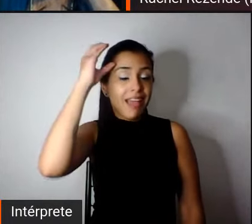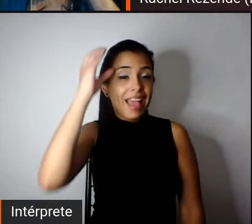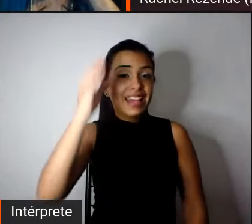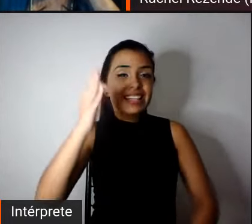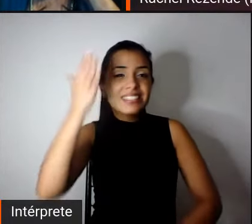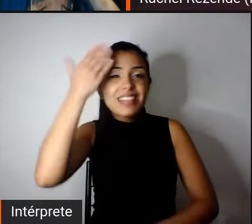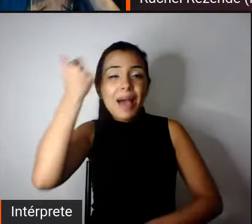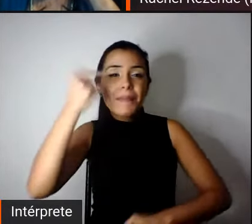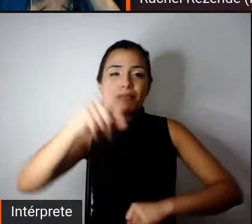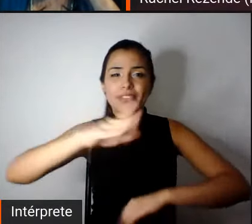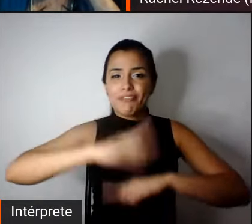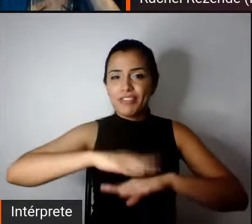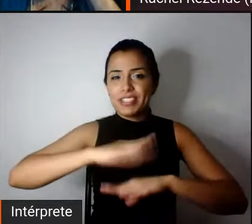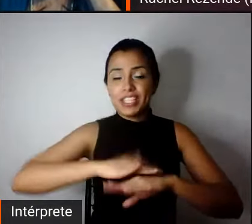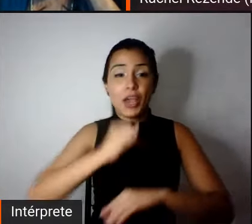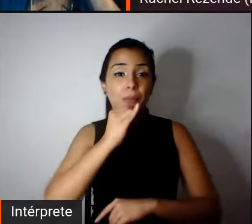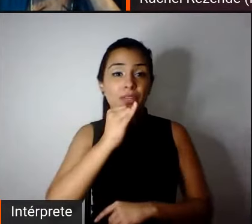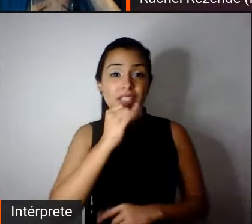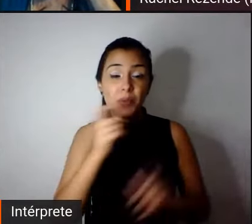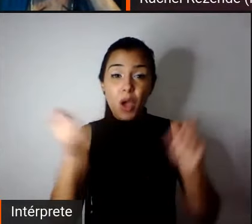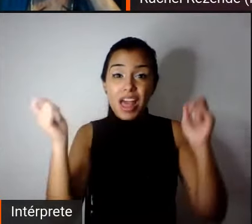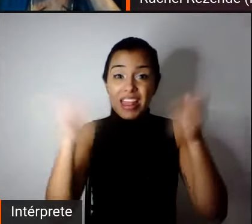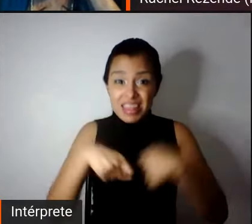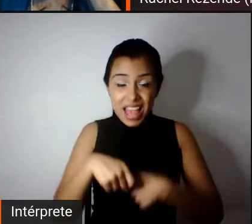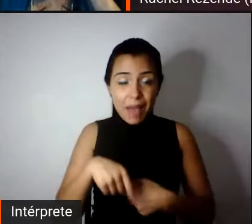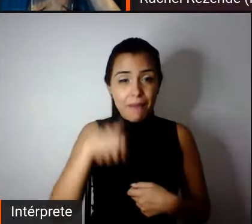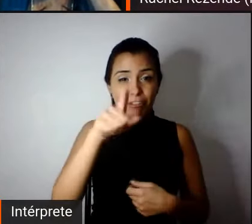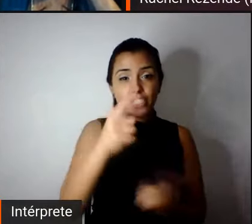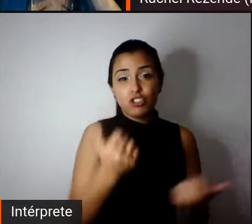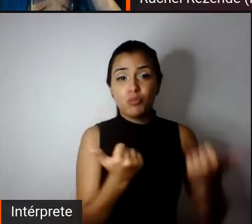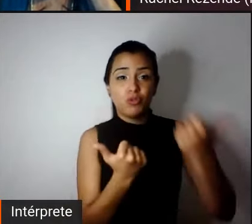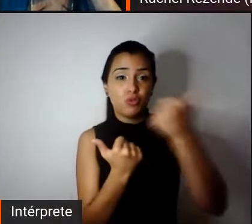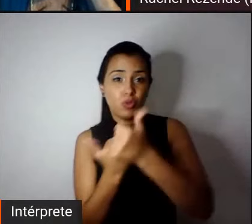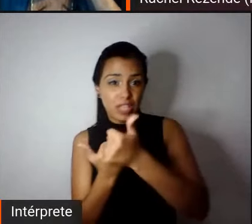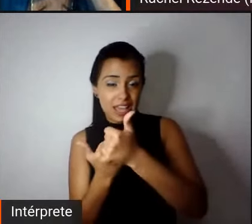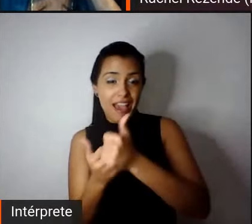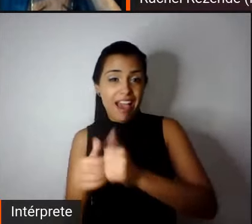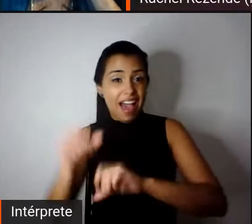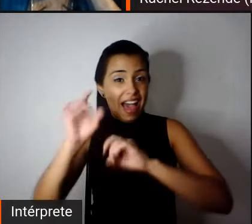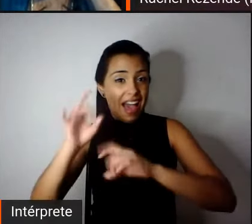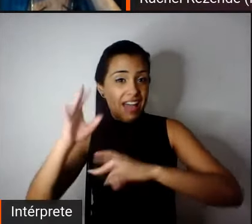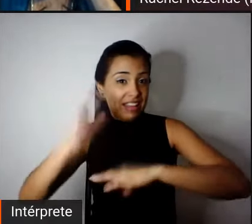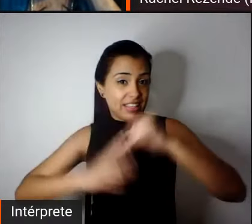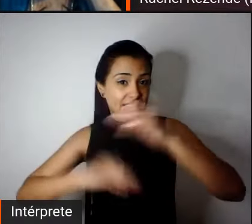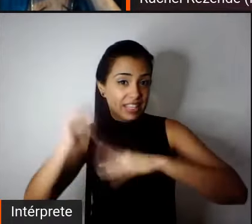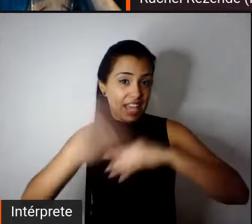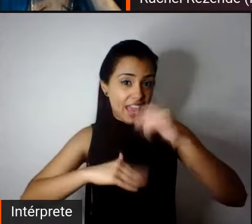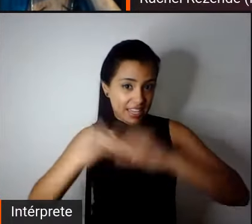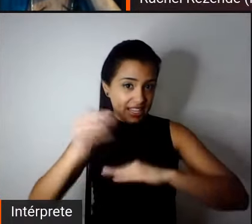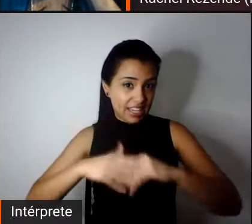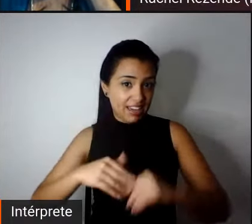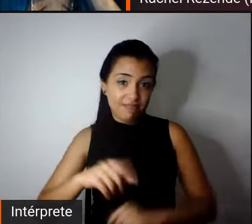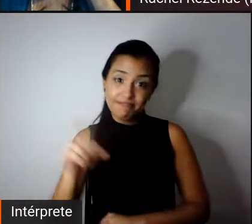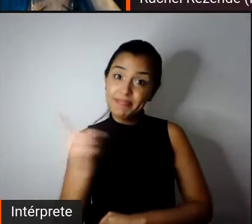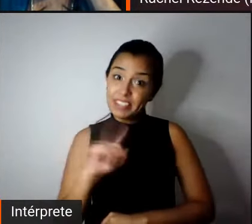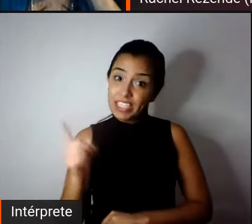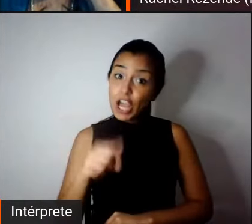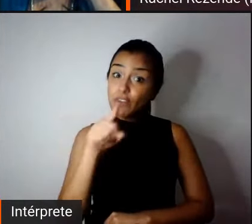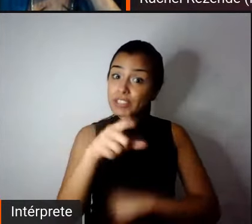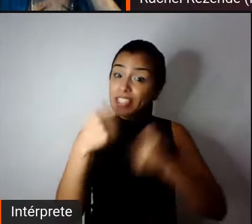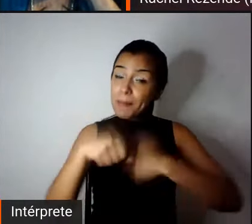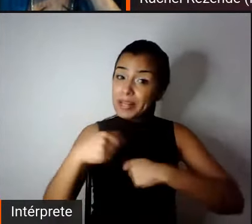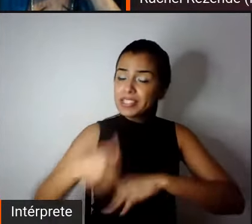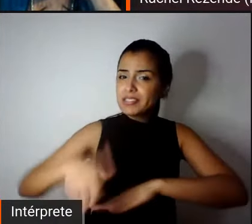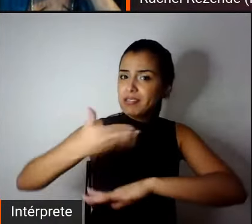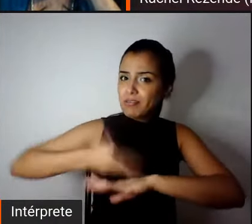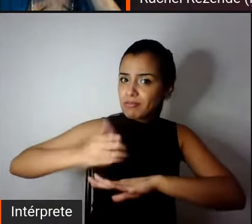você substituir o domínio de certas técnicas a não ser pelo fazer, né, você pode estudar, mas se você não pratica, não